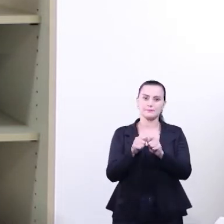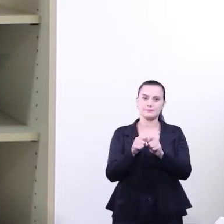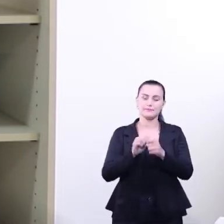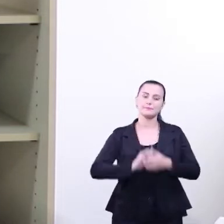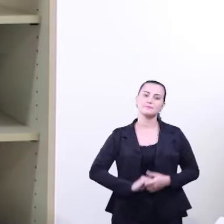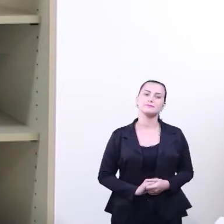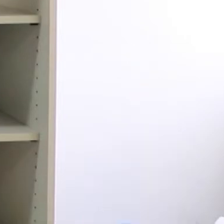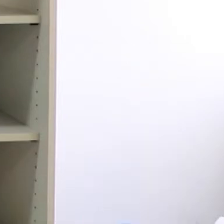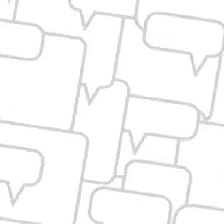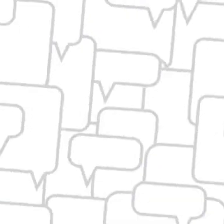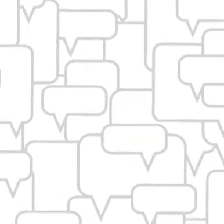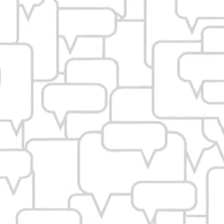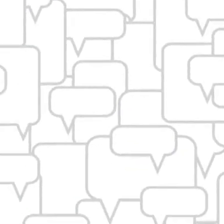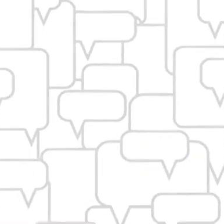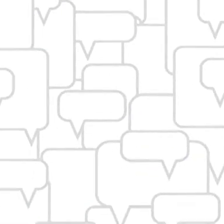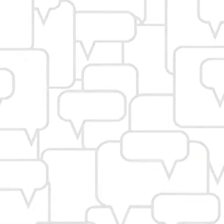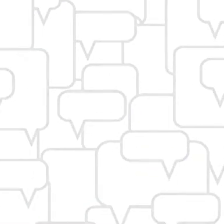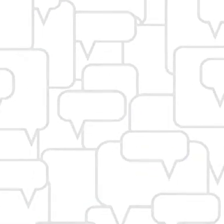nós fazemos.